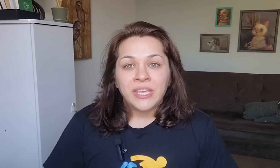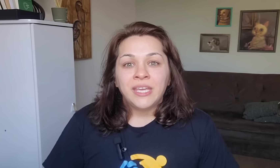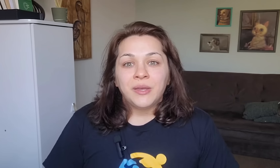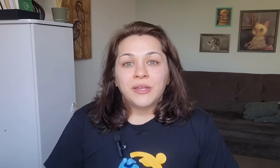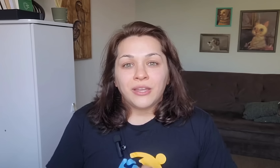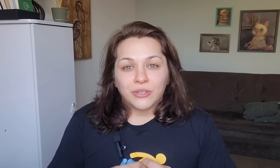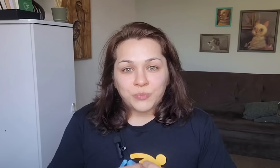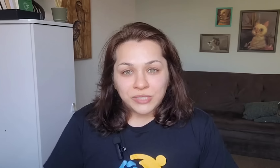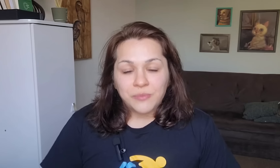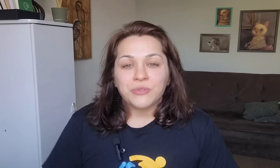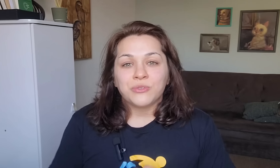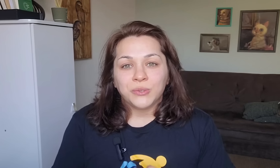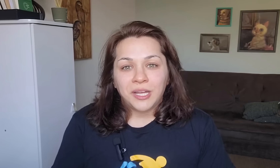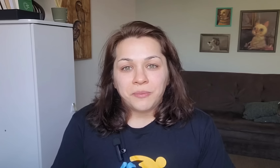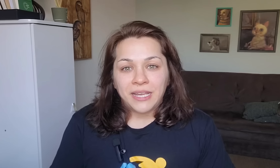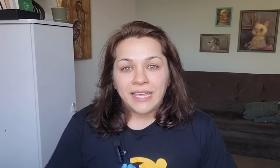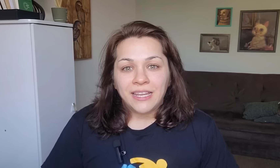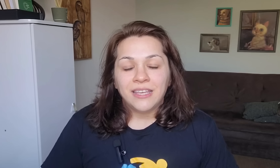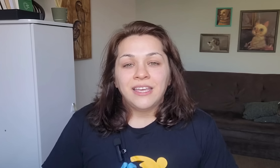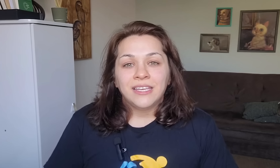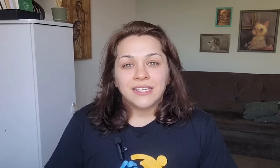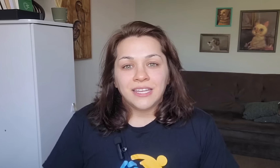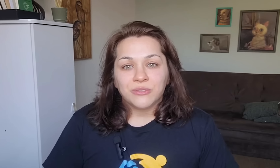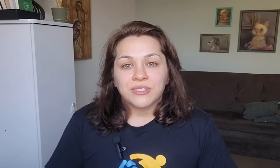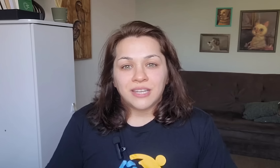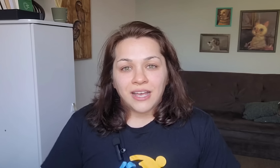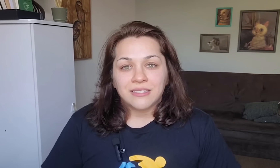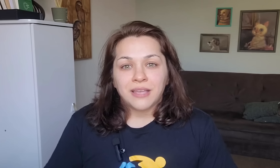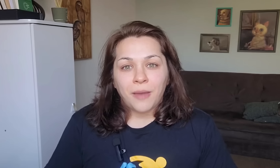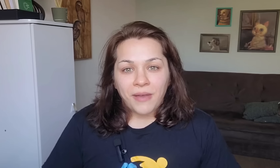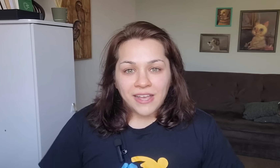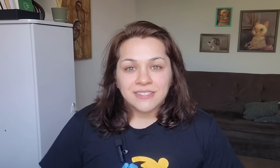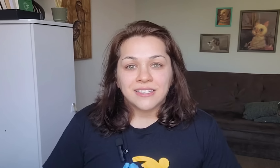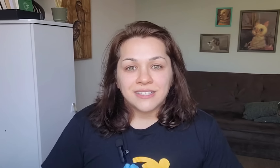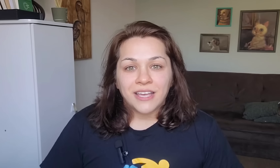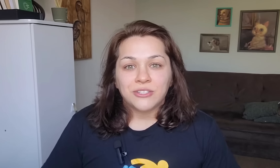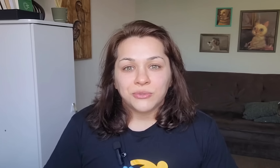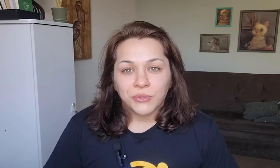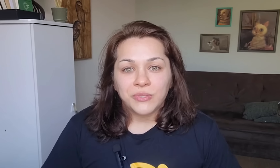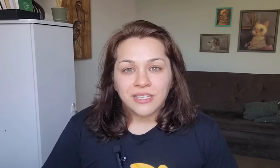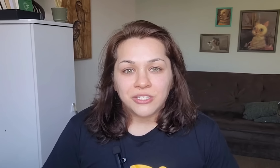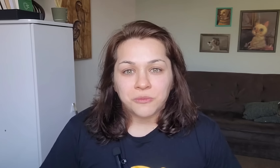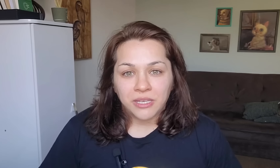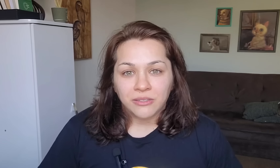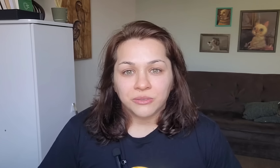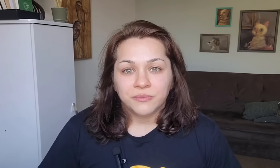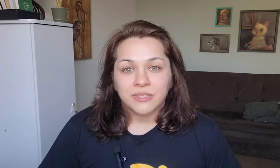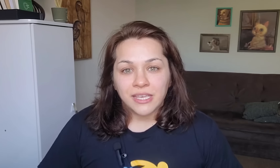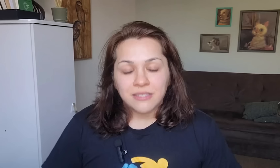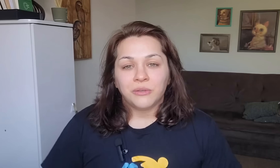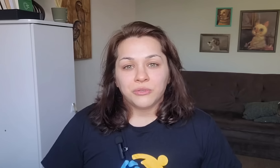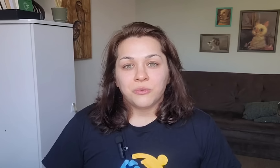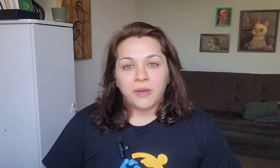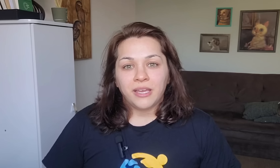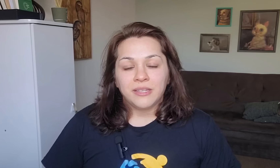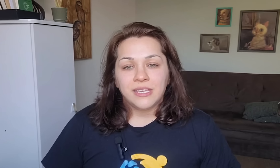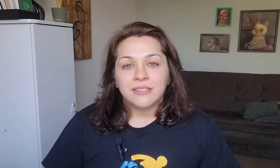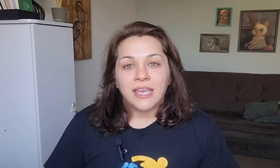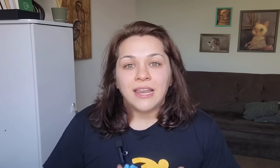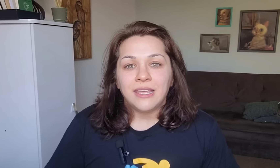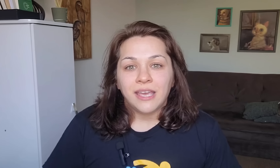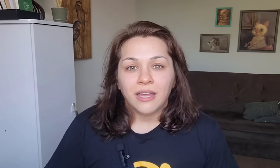preocupado, nós podemos nos voltar para Ele e Ele nos traz a paz que excede todo entendimento. Esse é o nosso